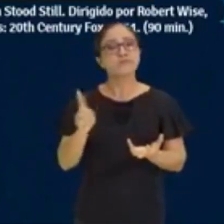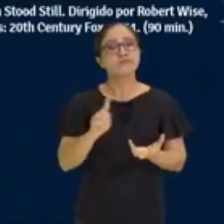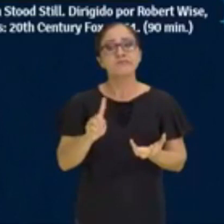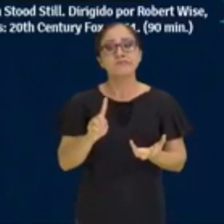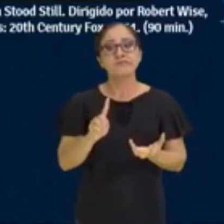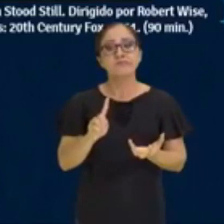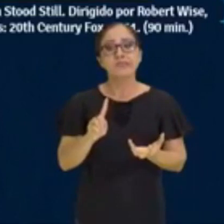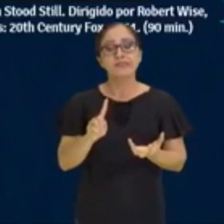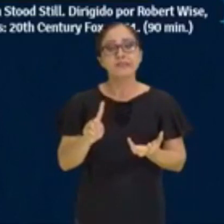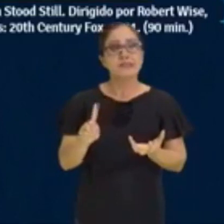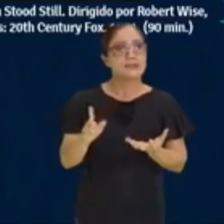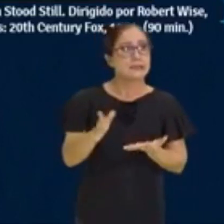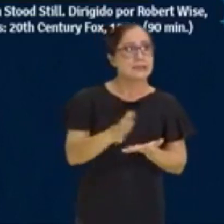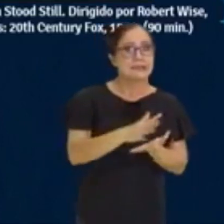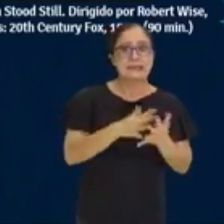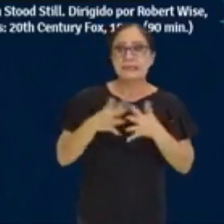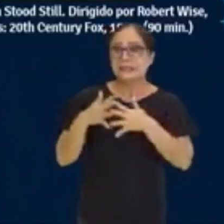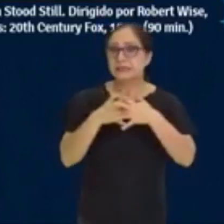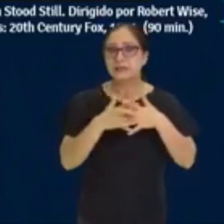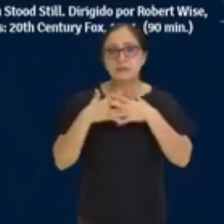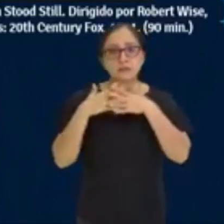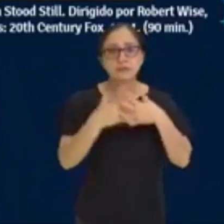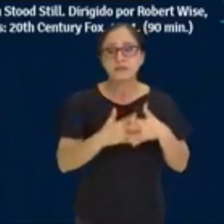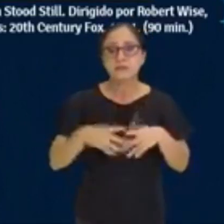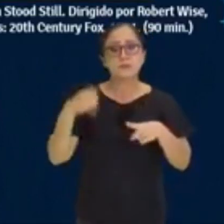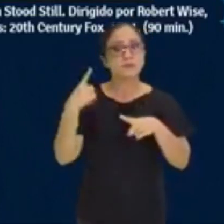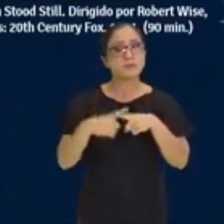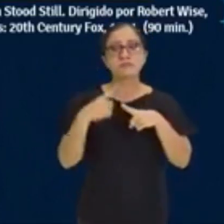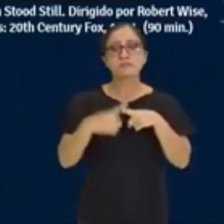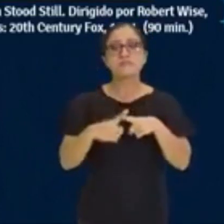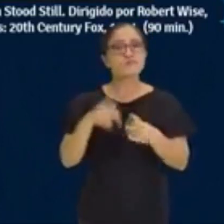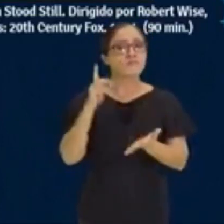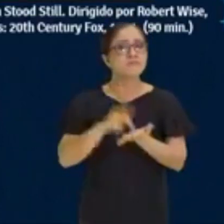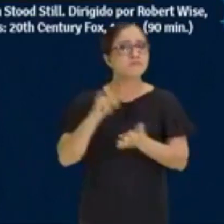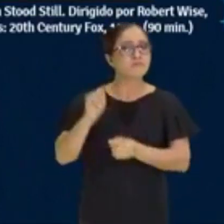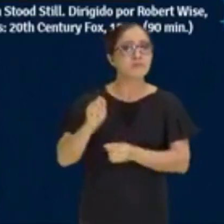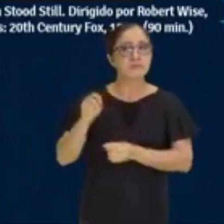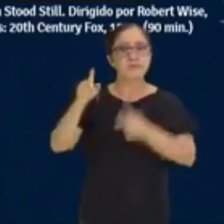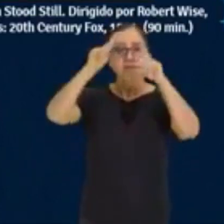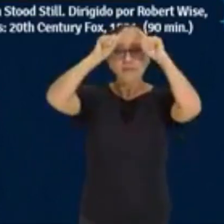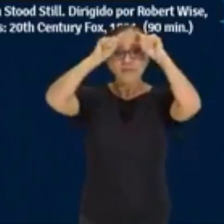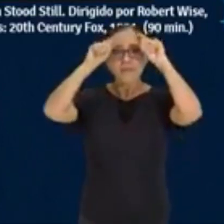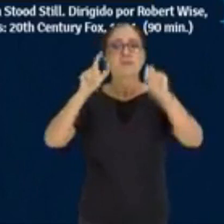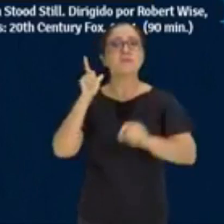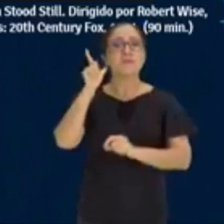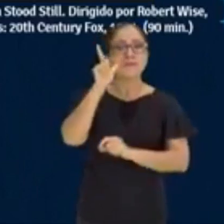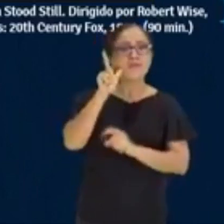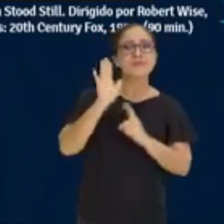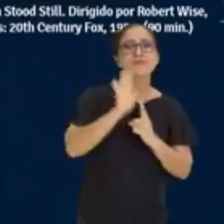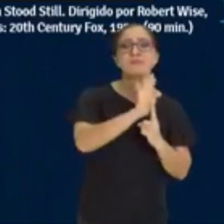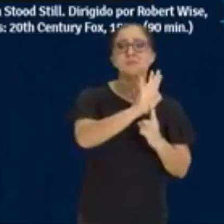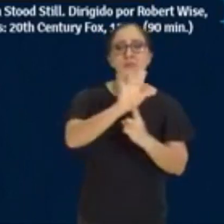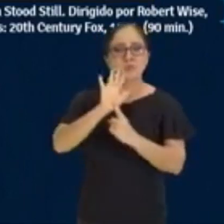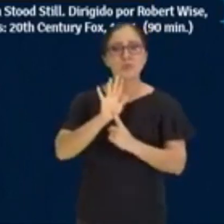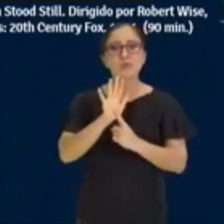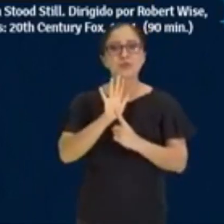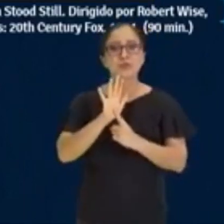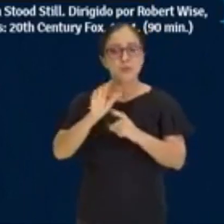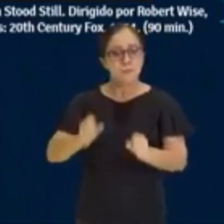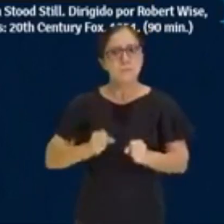trazendo caos, porque, na verdade, para que ele conseguisse mostrar o poder